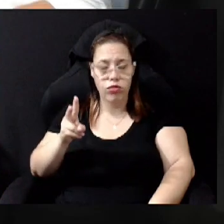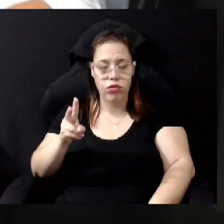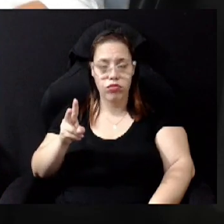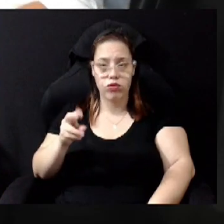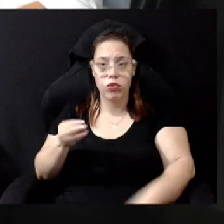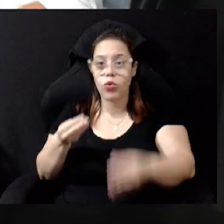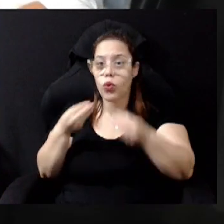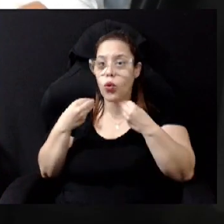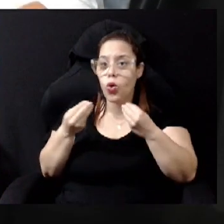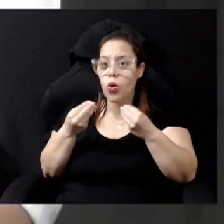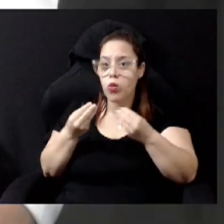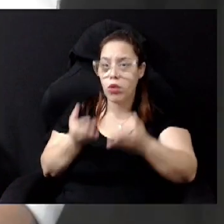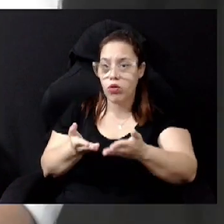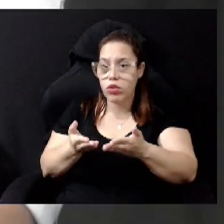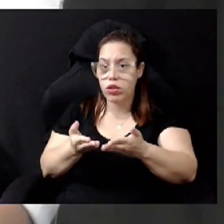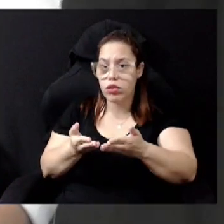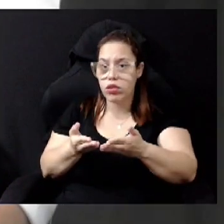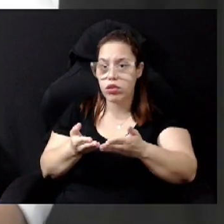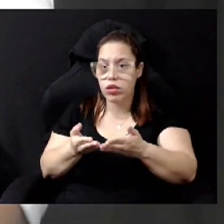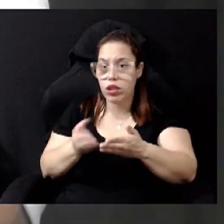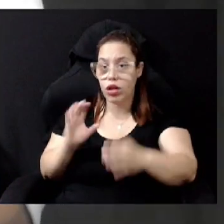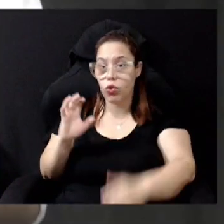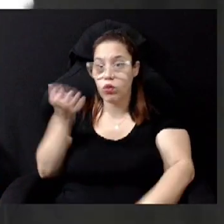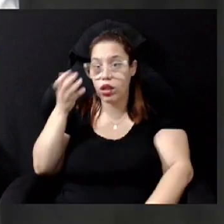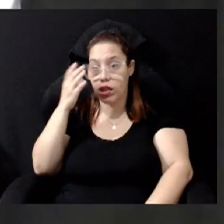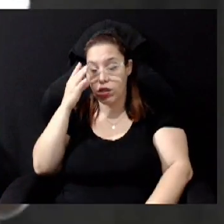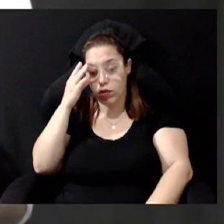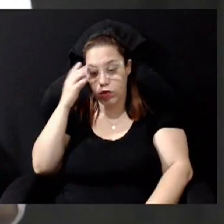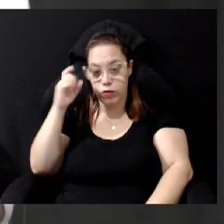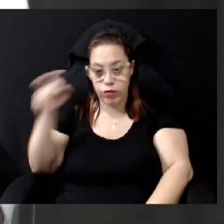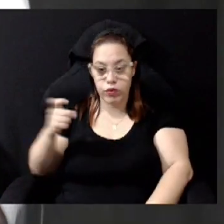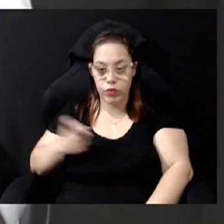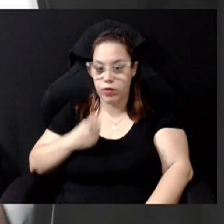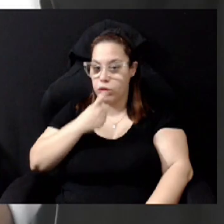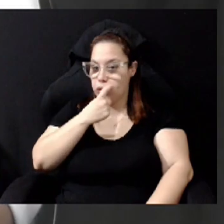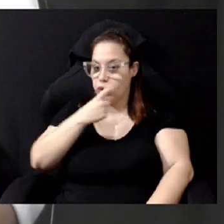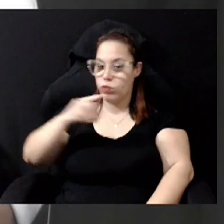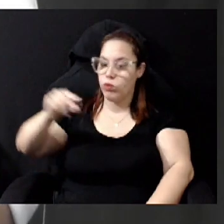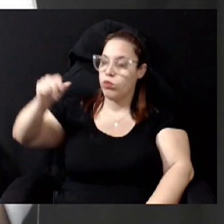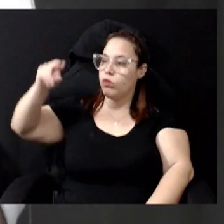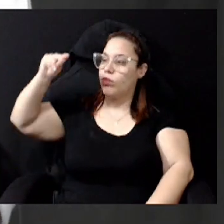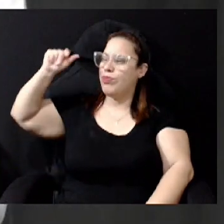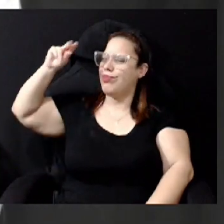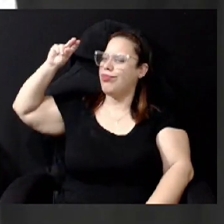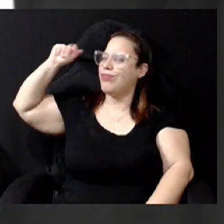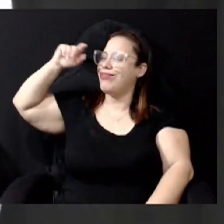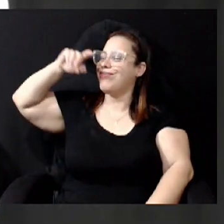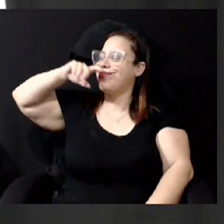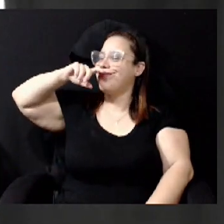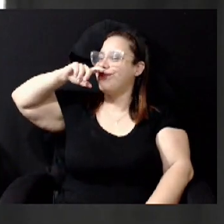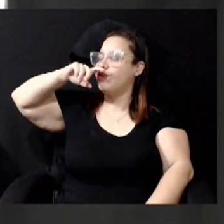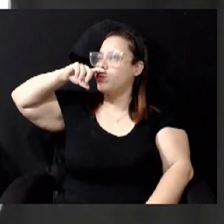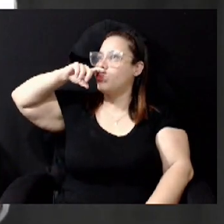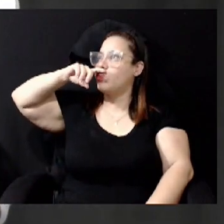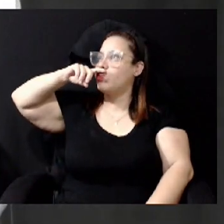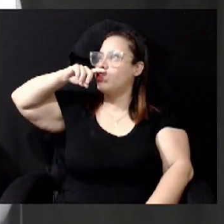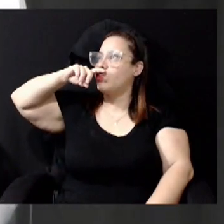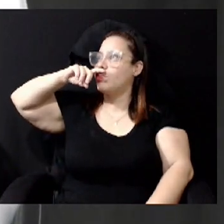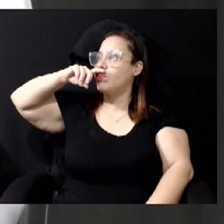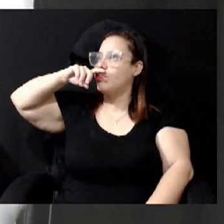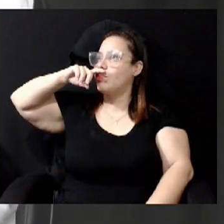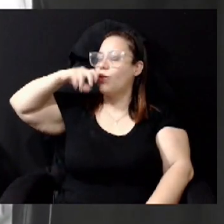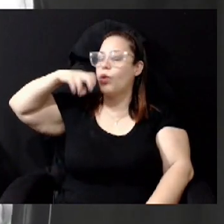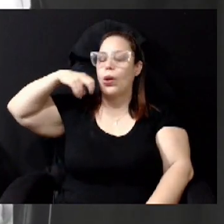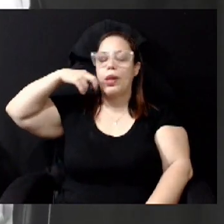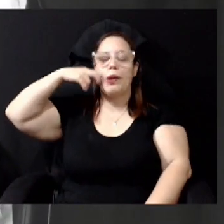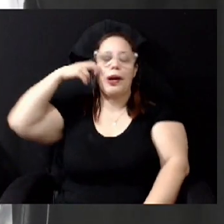você? Aconteceu, né? É. Mirna, eu sou do tempo lá na Miguel Melhado, eu deveria ter vergonha de falar, mas eu ajudei